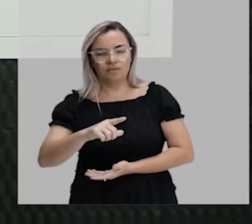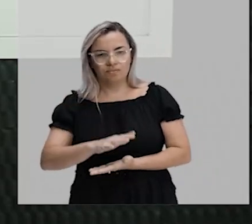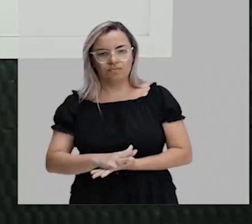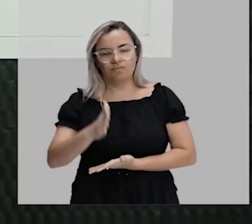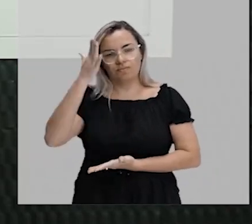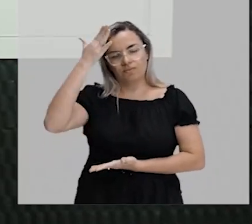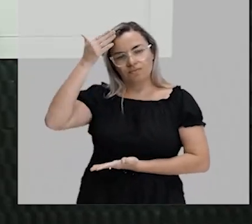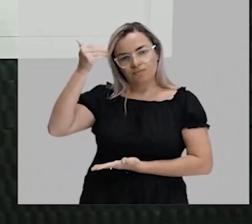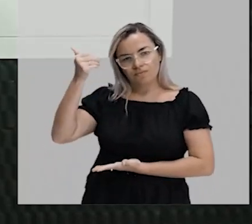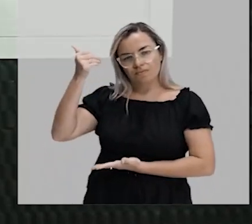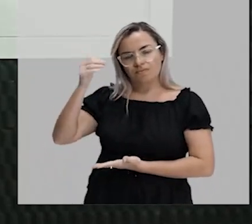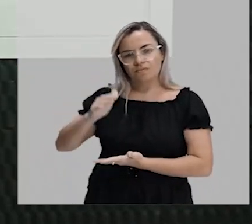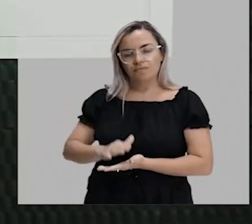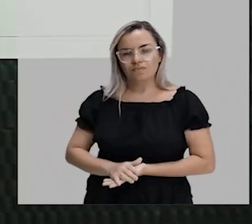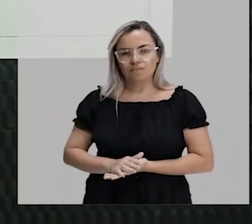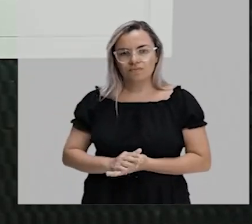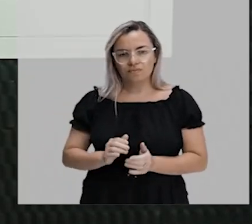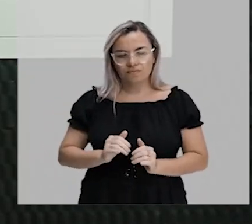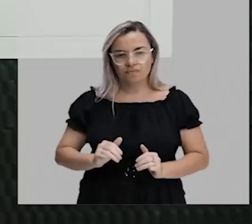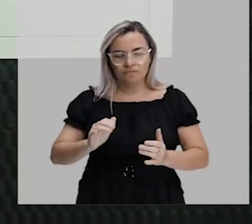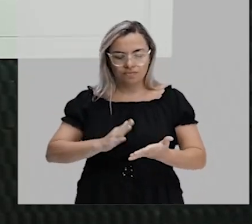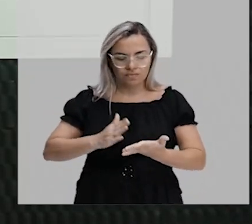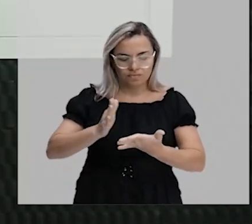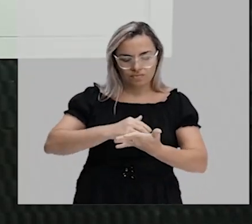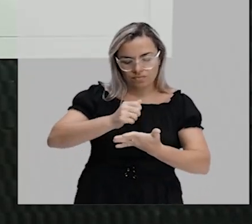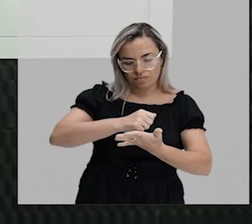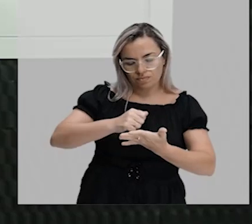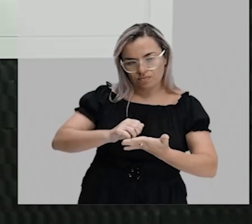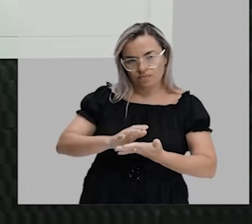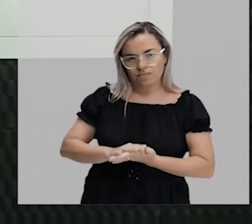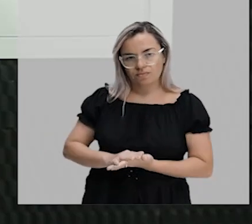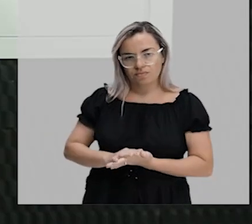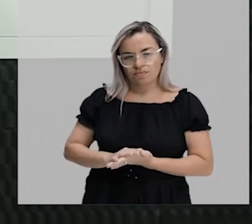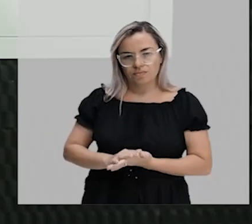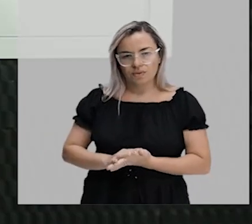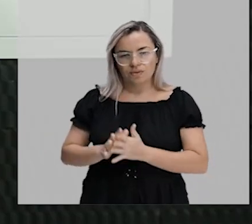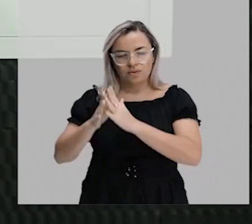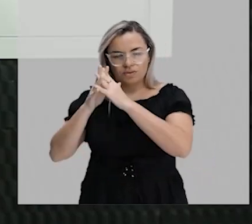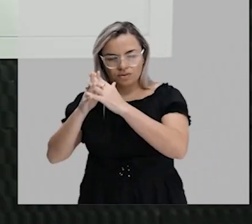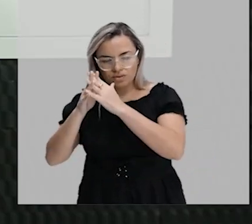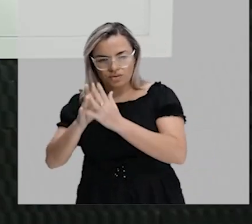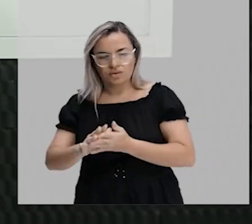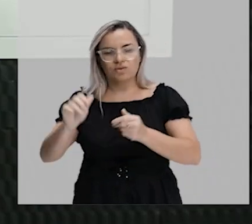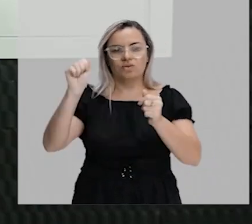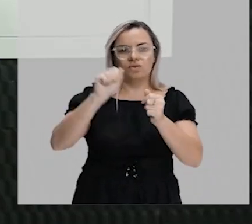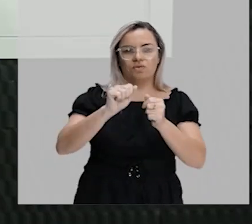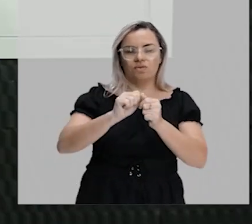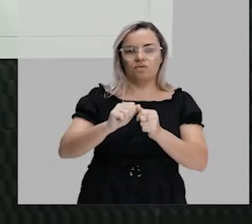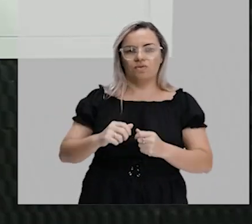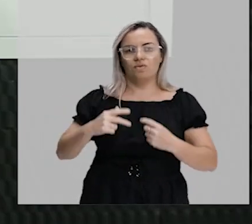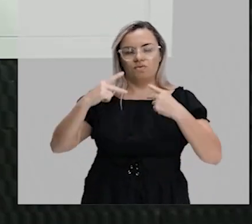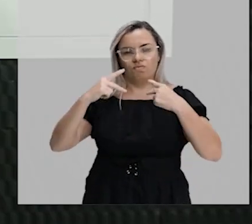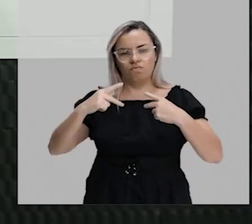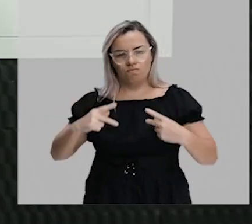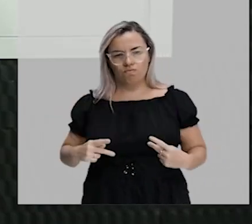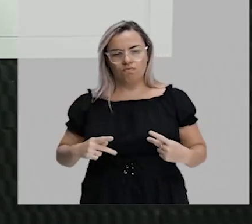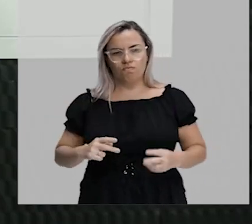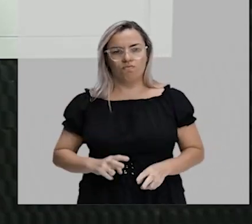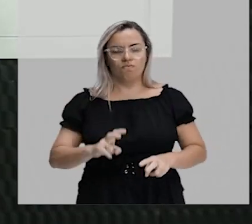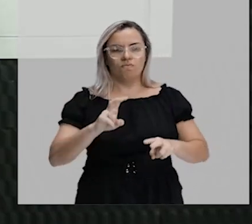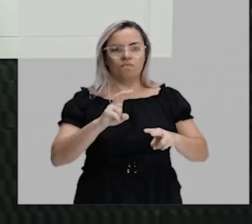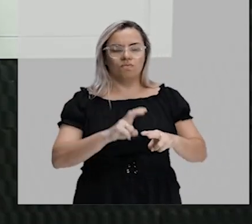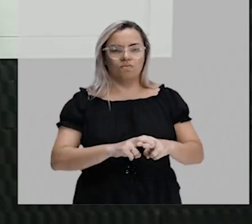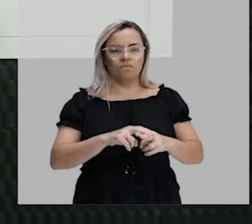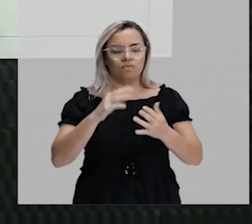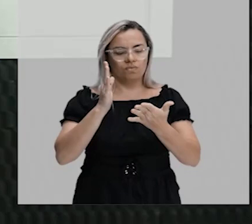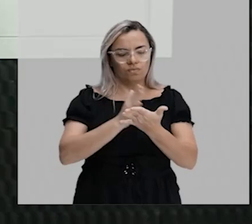que isto causa uma dispersão muito maior. Então, faz ali a tua postura na cadeira direitinho, pega teu